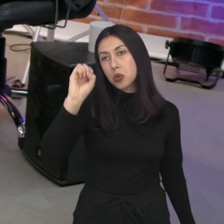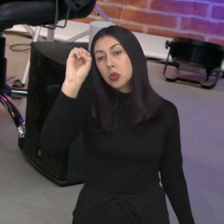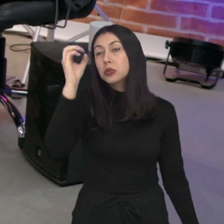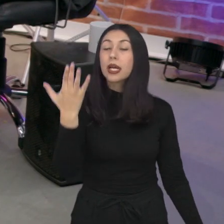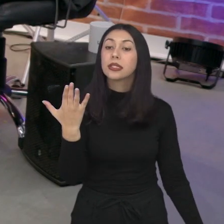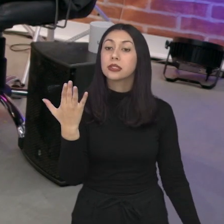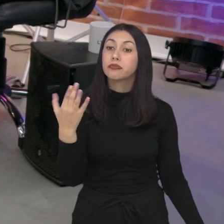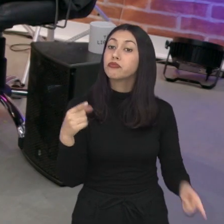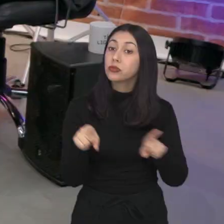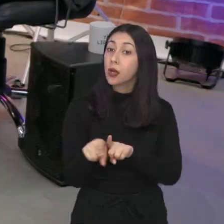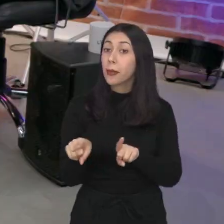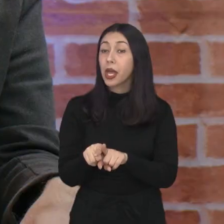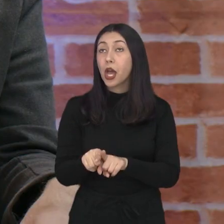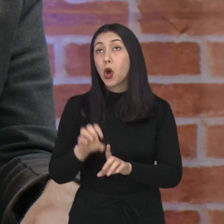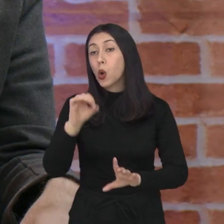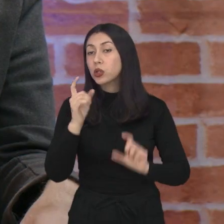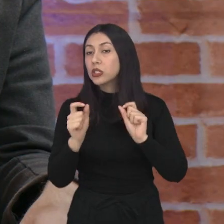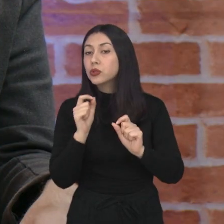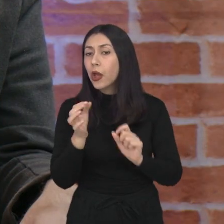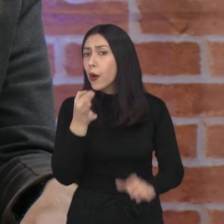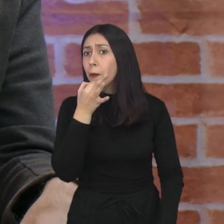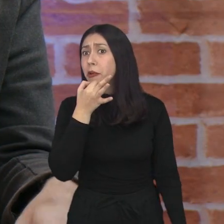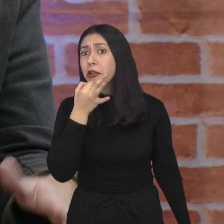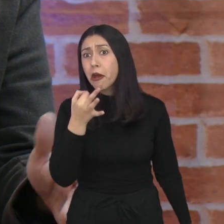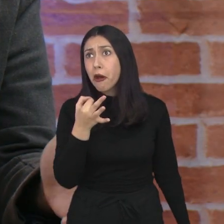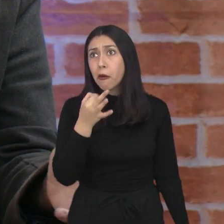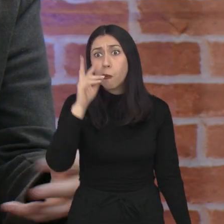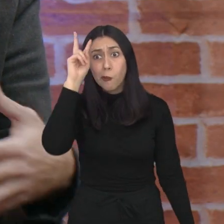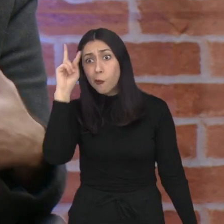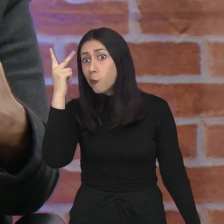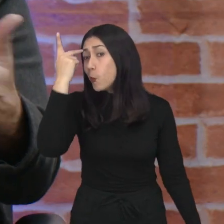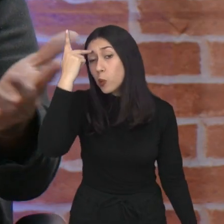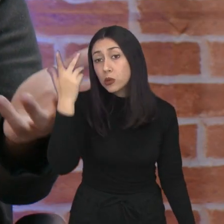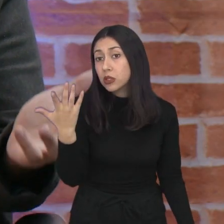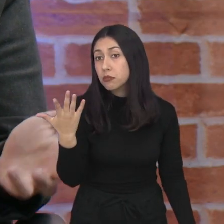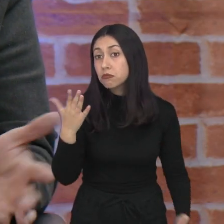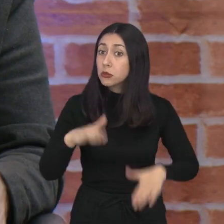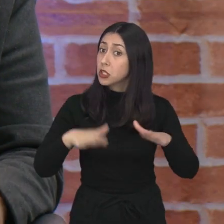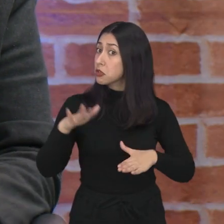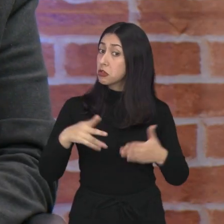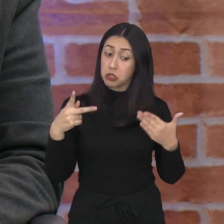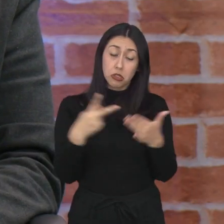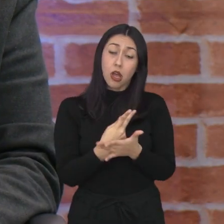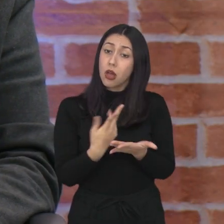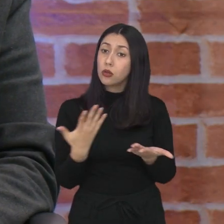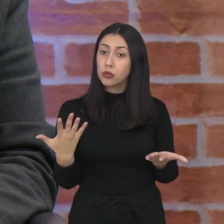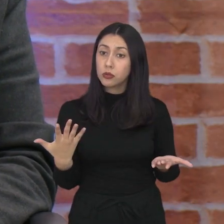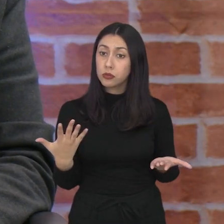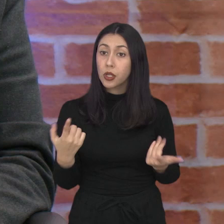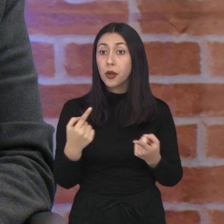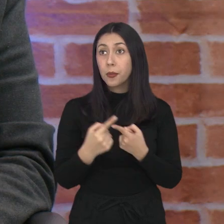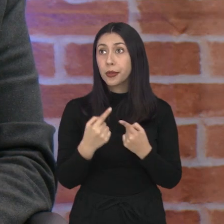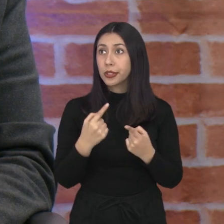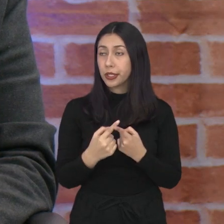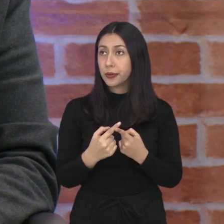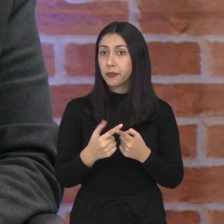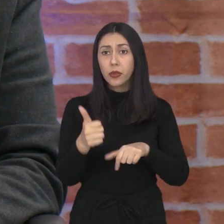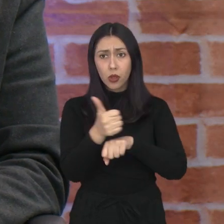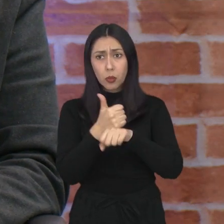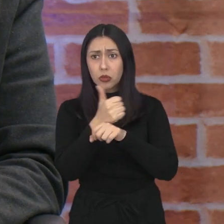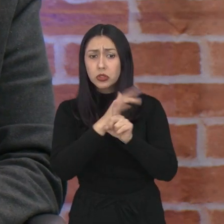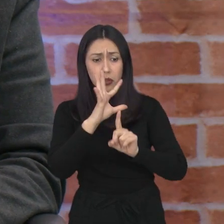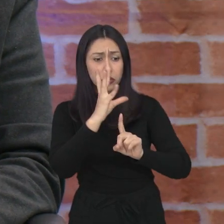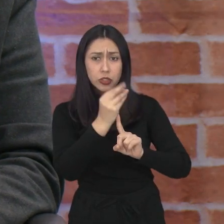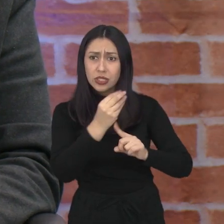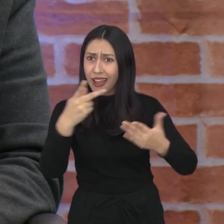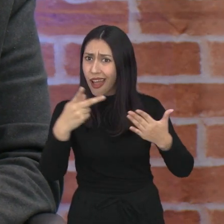comum tanto de eu mudar de opinião, tanto de eu errar. Eu simplesmente erro. Assim, eu acho, inclusive, que o artista ele tem que